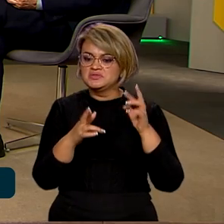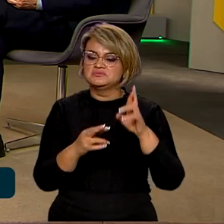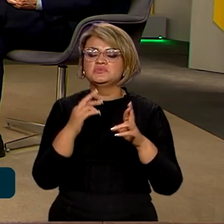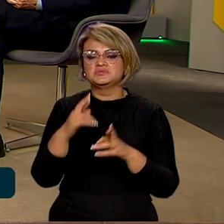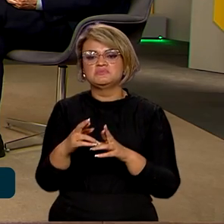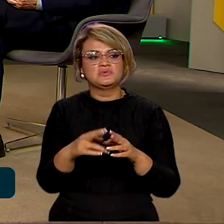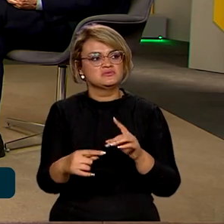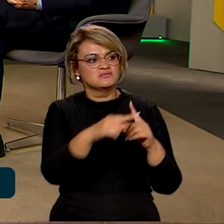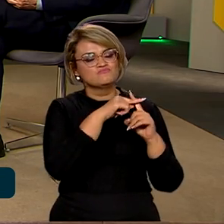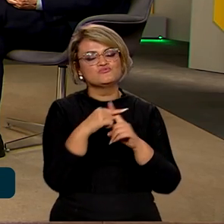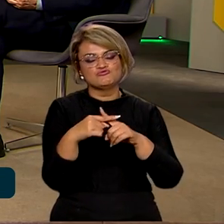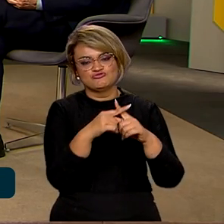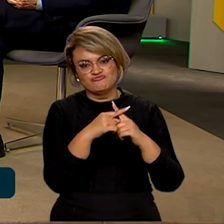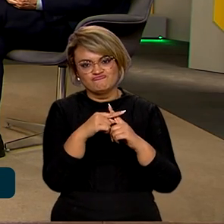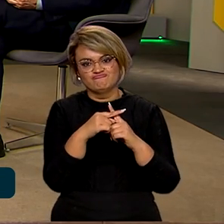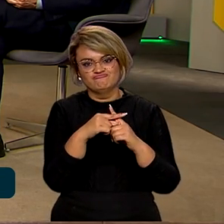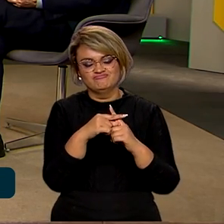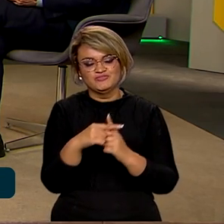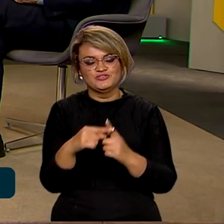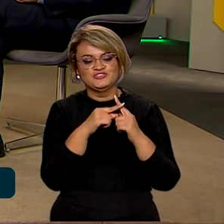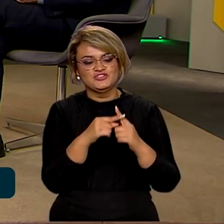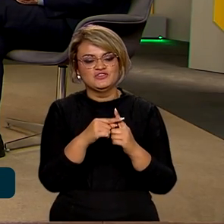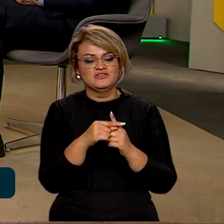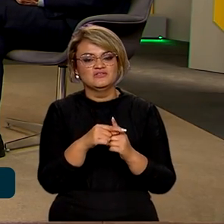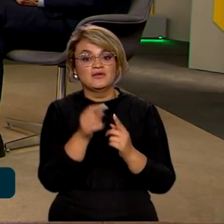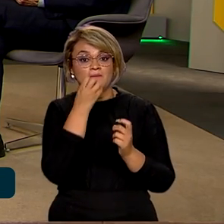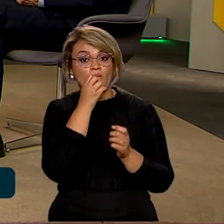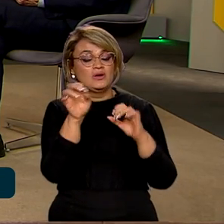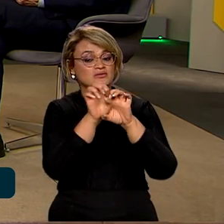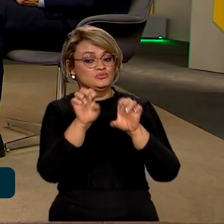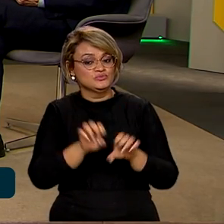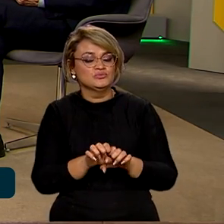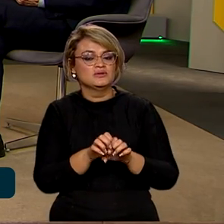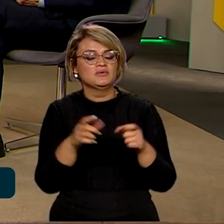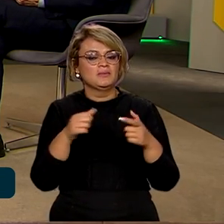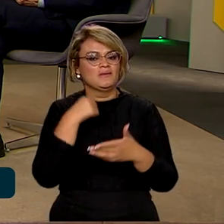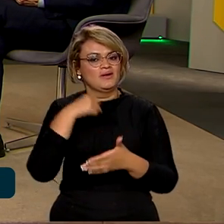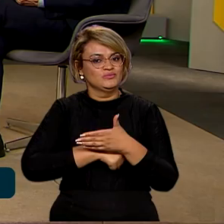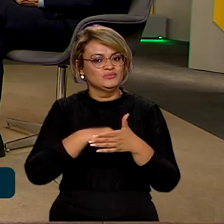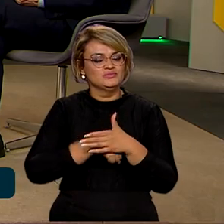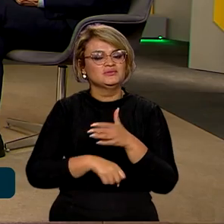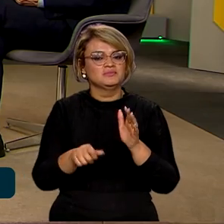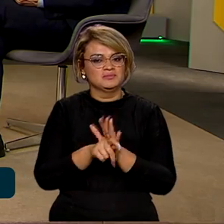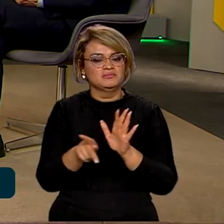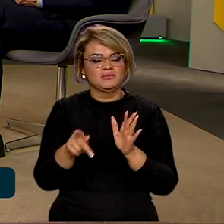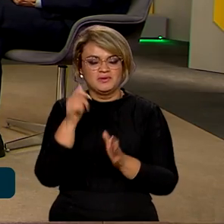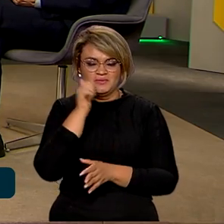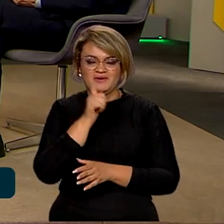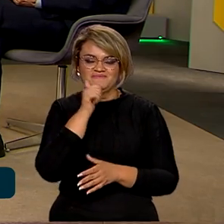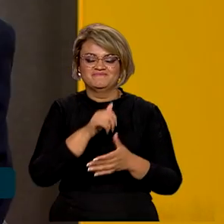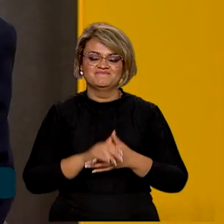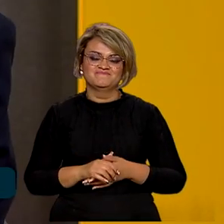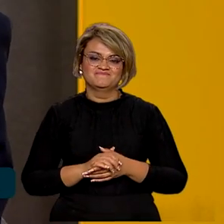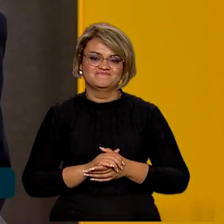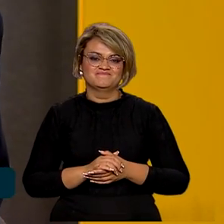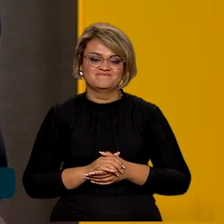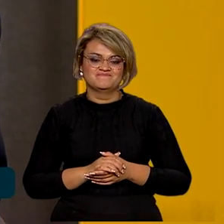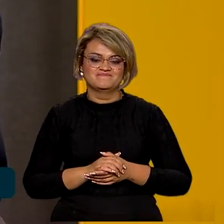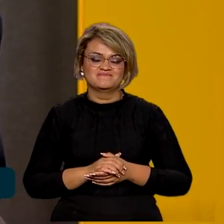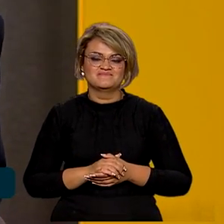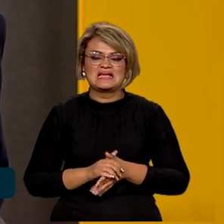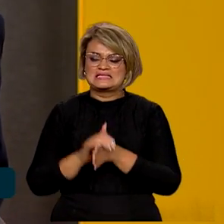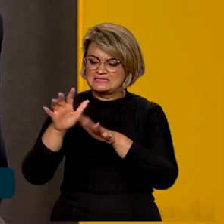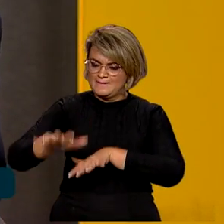muito positivas e muito, muito estruturantes para a luta das margaridas, que é a luta pelo bem viver. A marcha,